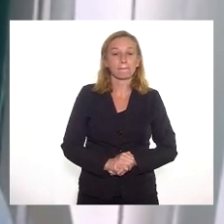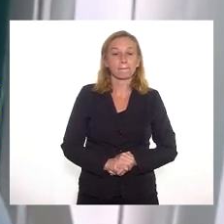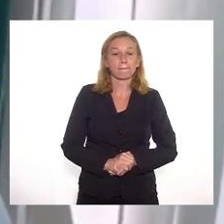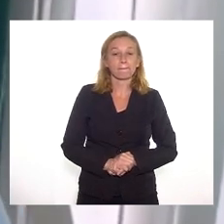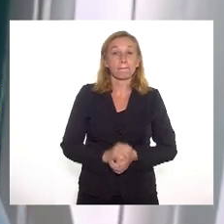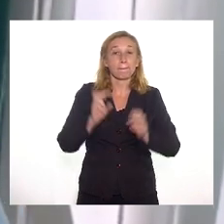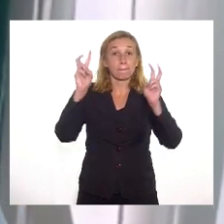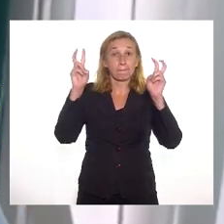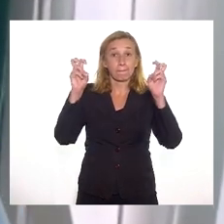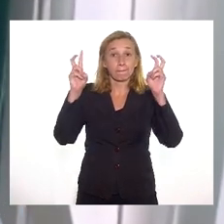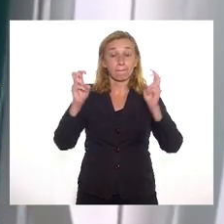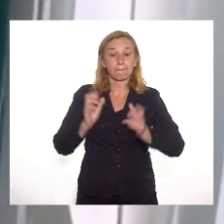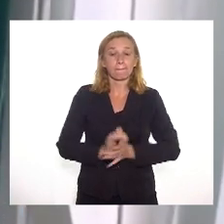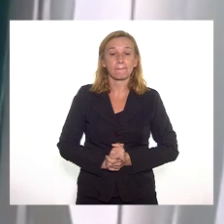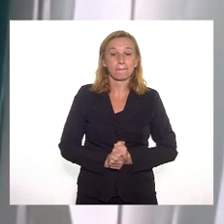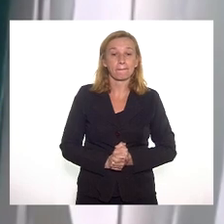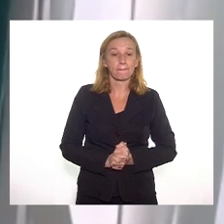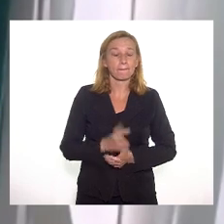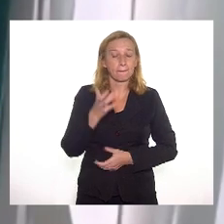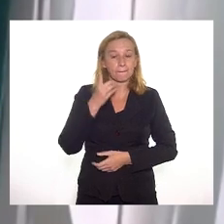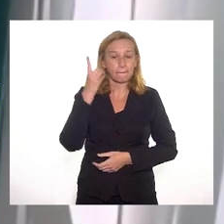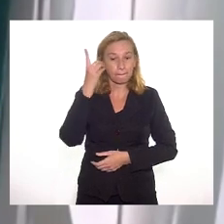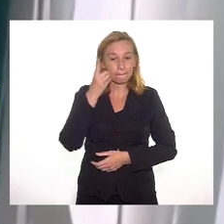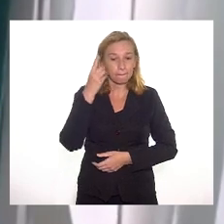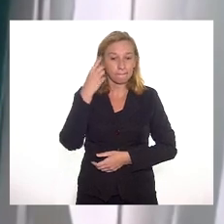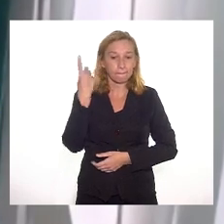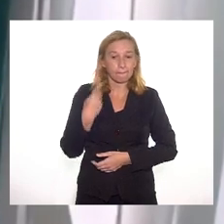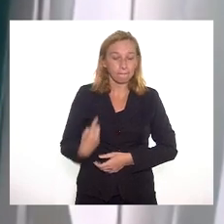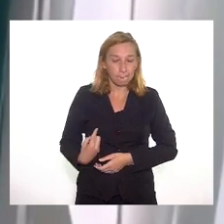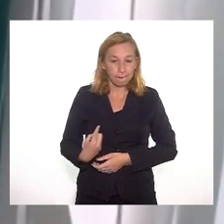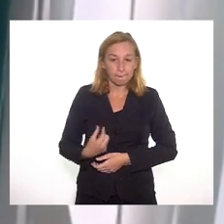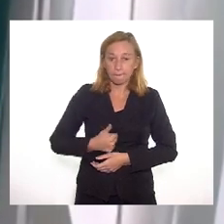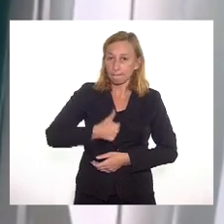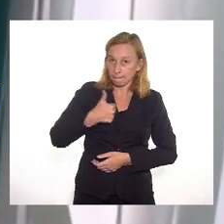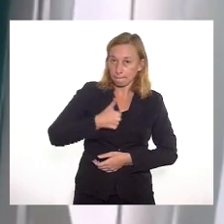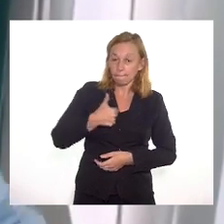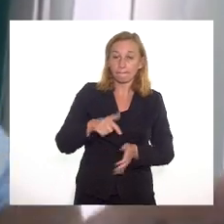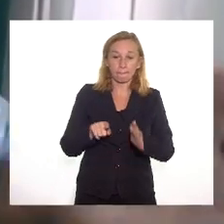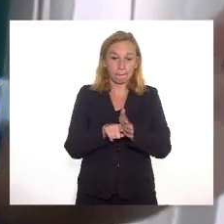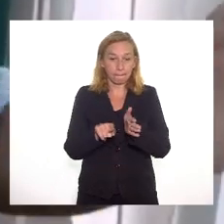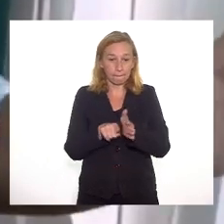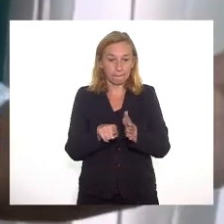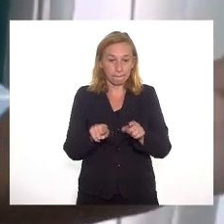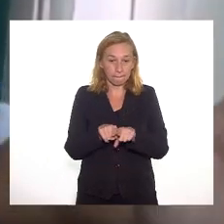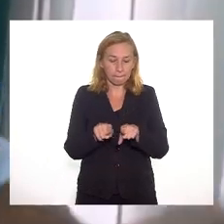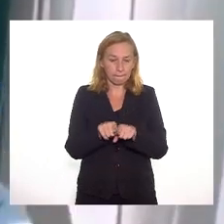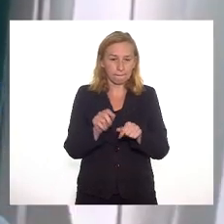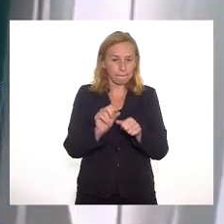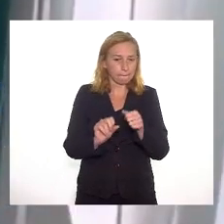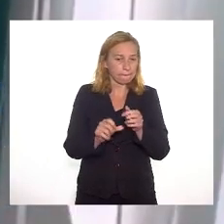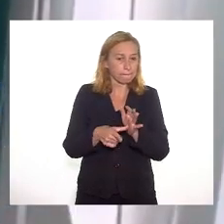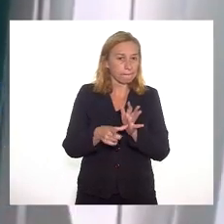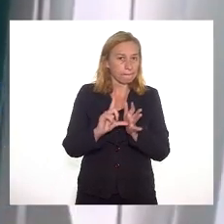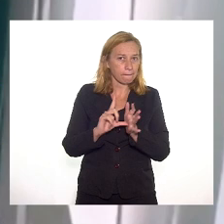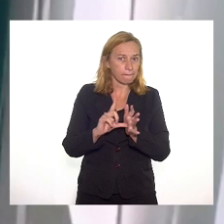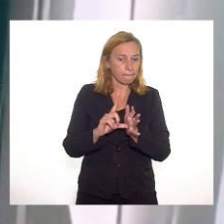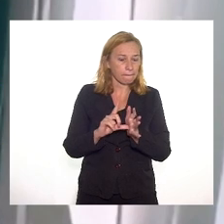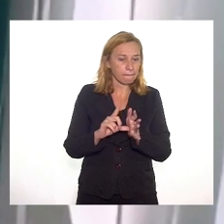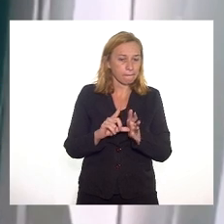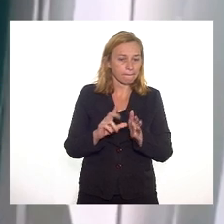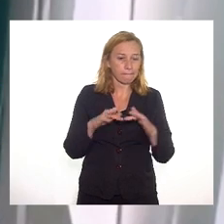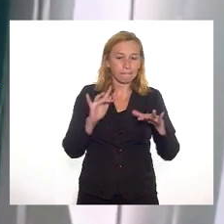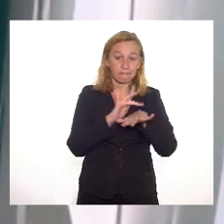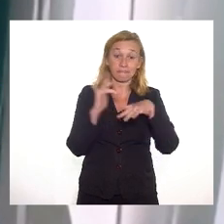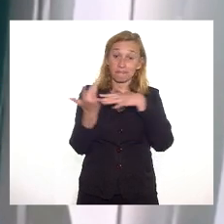este tema trazido pela deputada Dani Monteiro. Em primeiro lugar, também, assim como fiz ontem pelas minhas redes